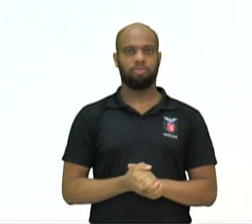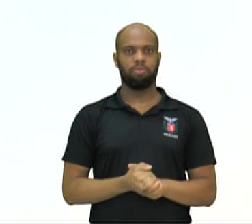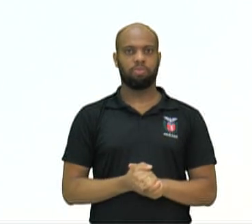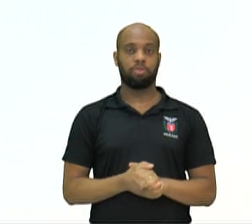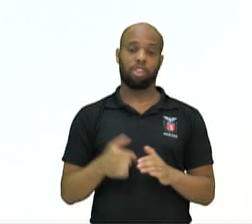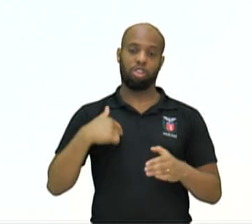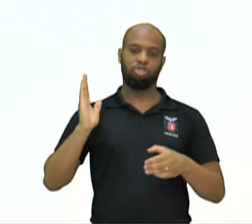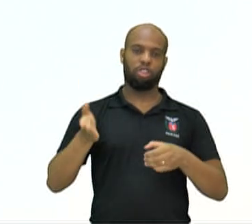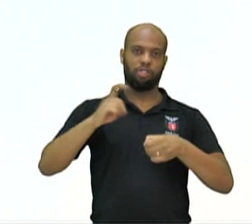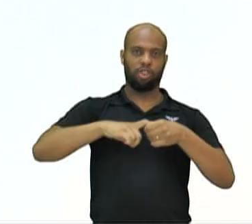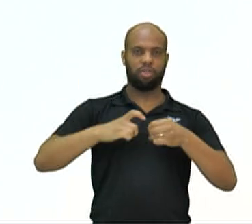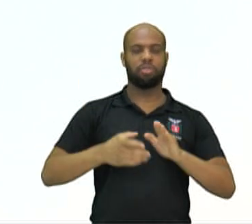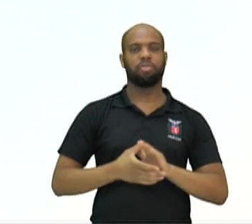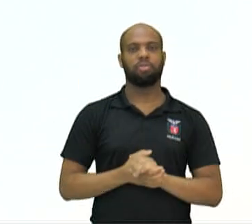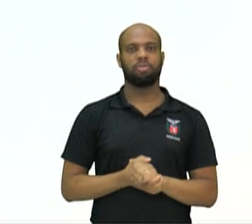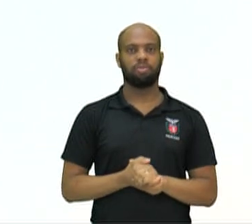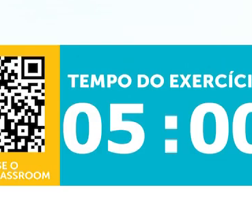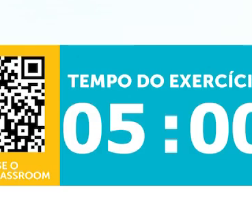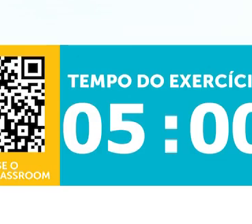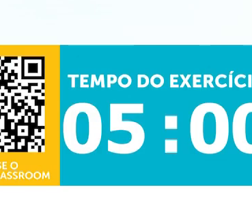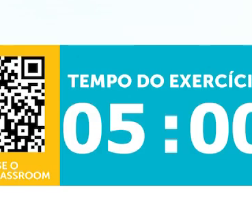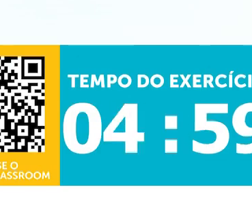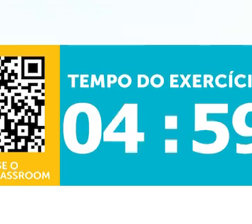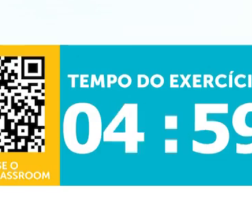Ok? Já retornamos.